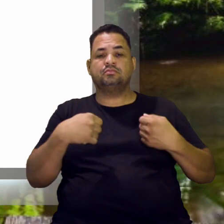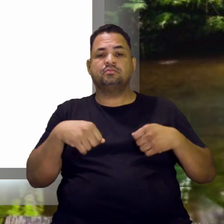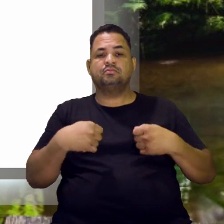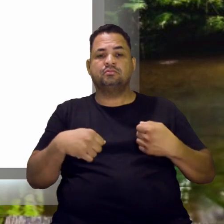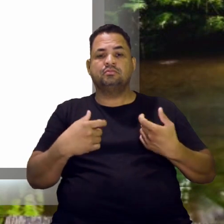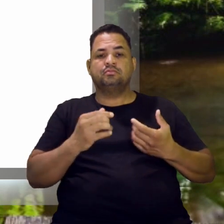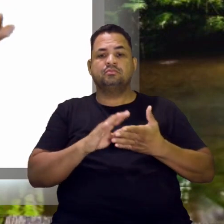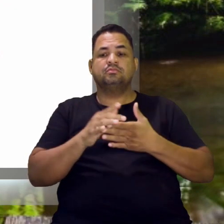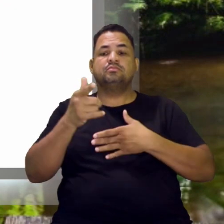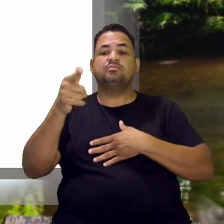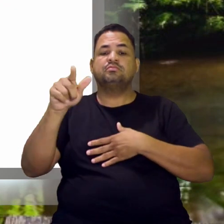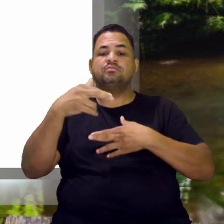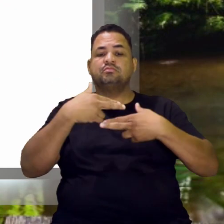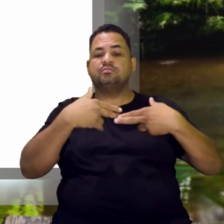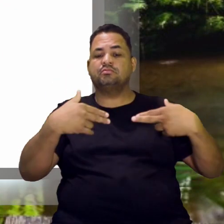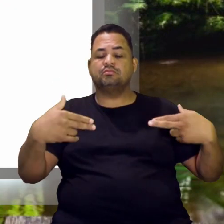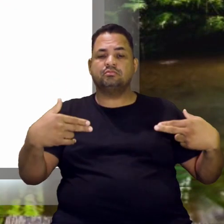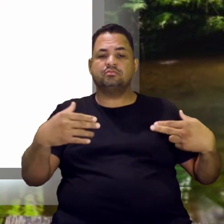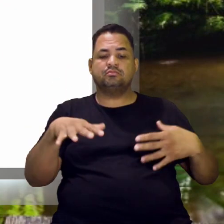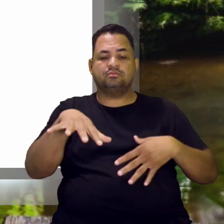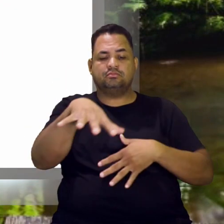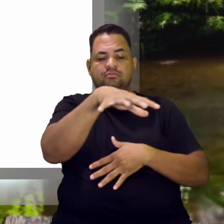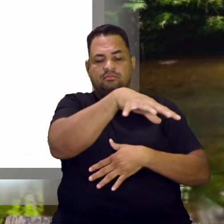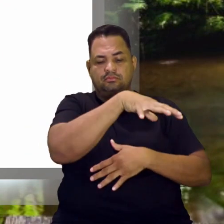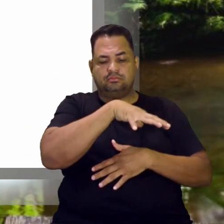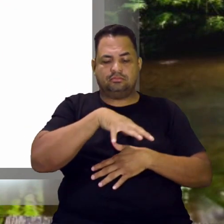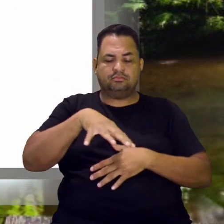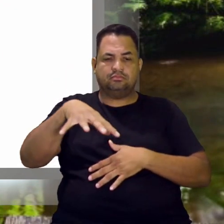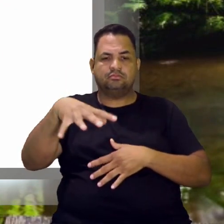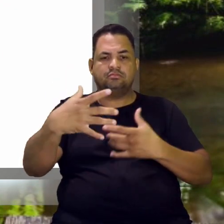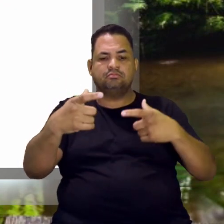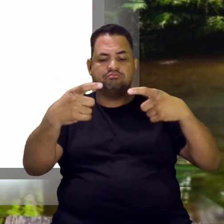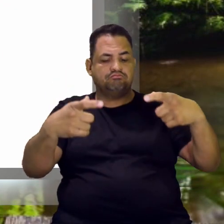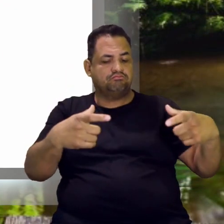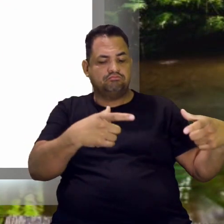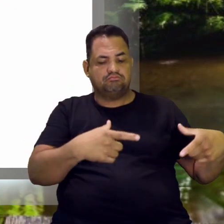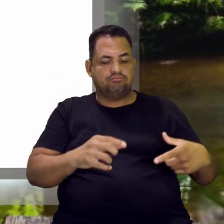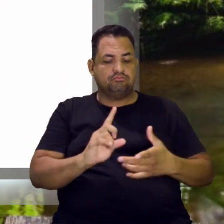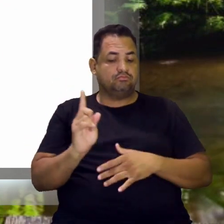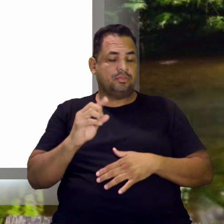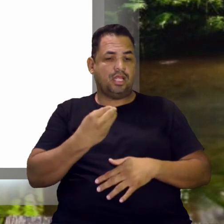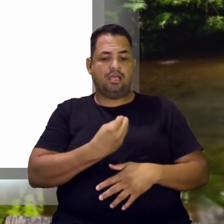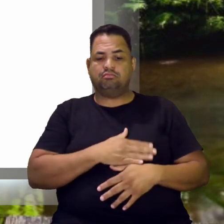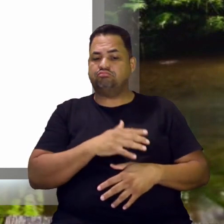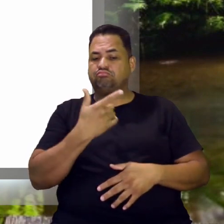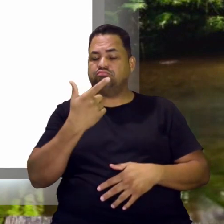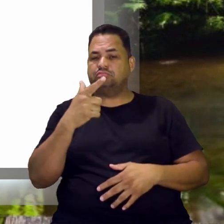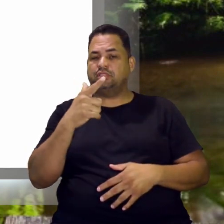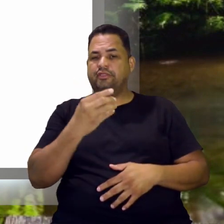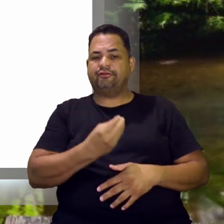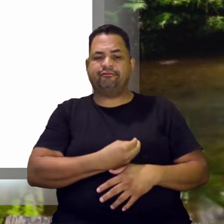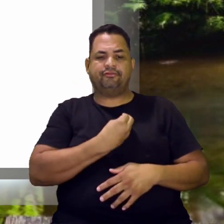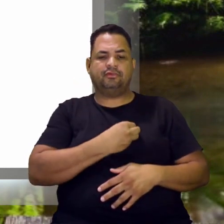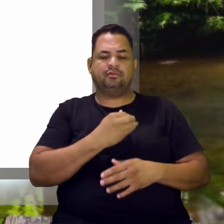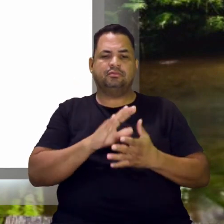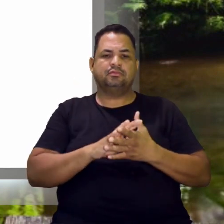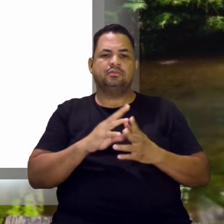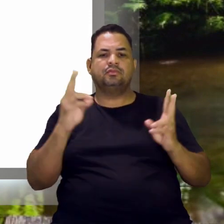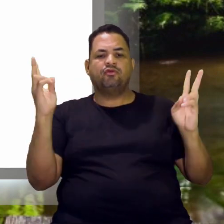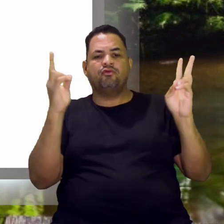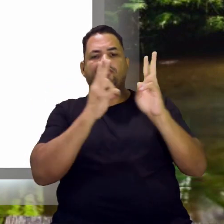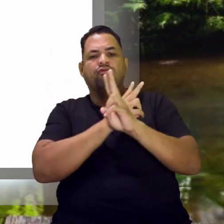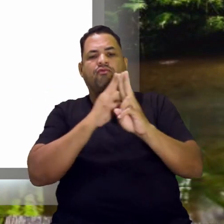precisamos de outras coisas do ambiente, que não são seres vivos, como a água, como o vento, como o clima,